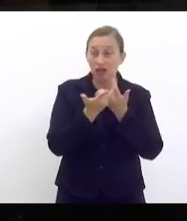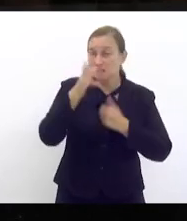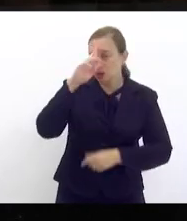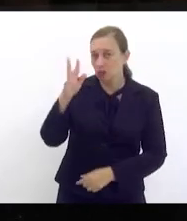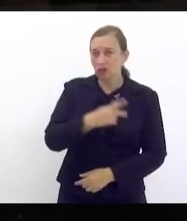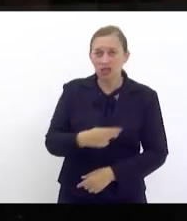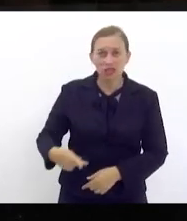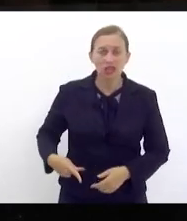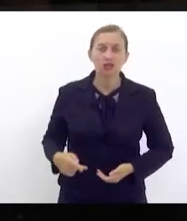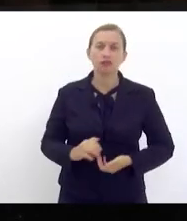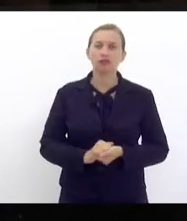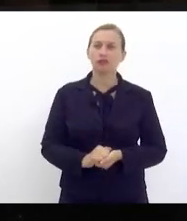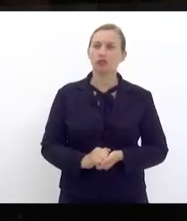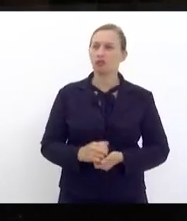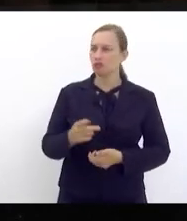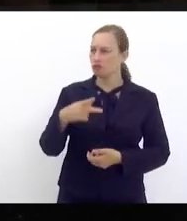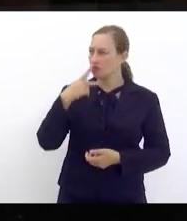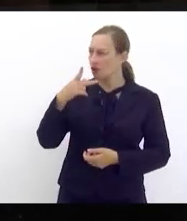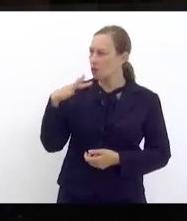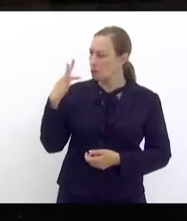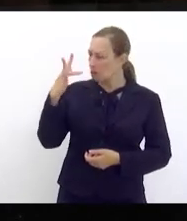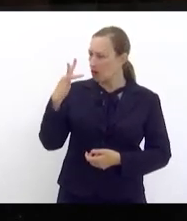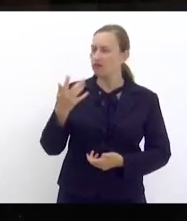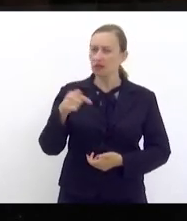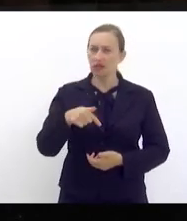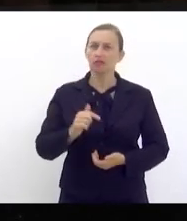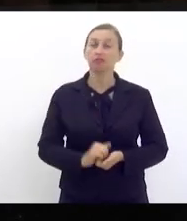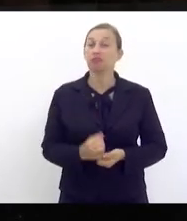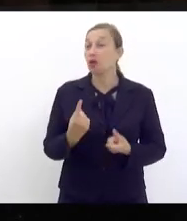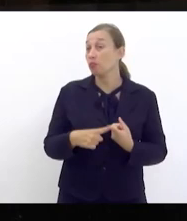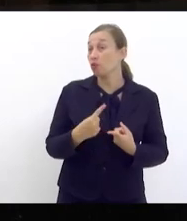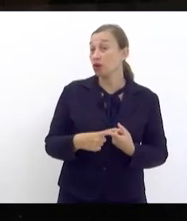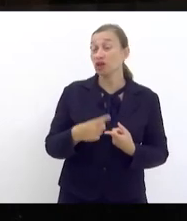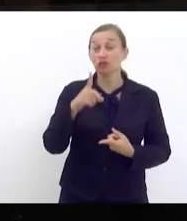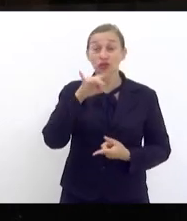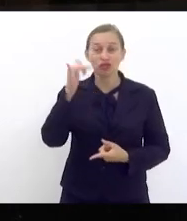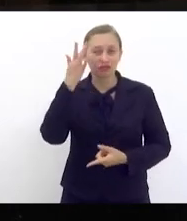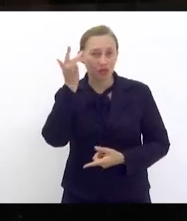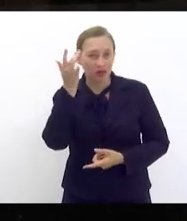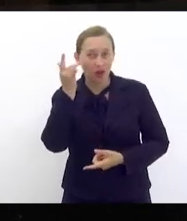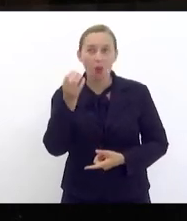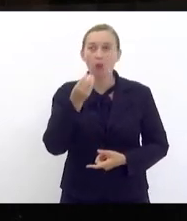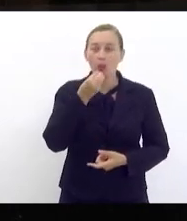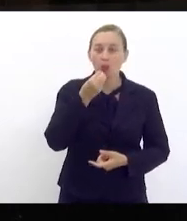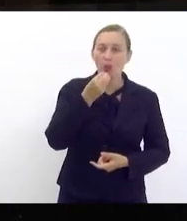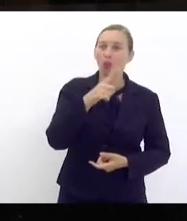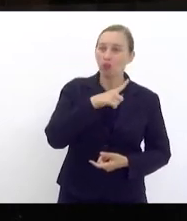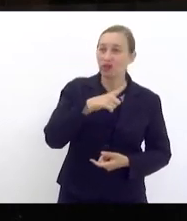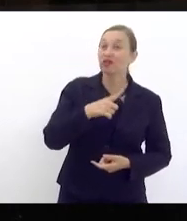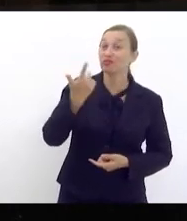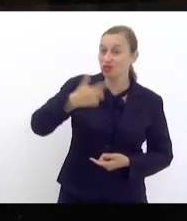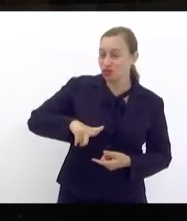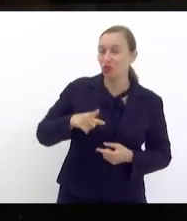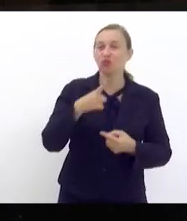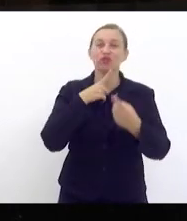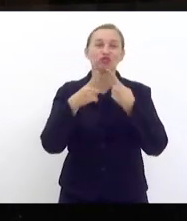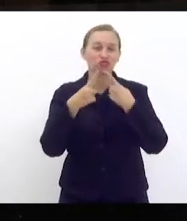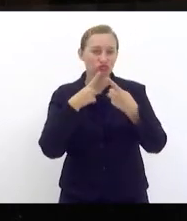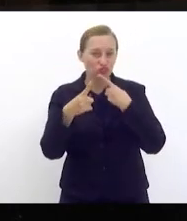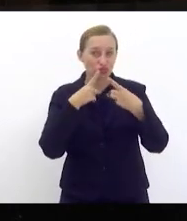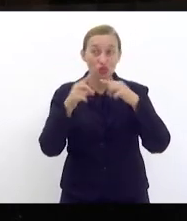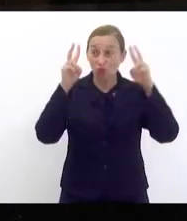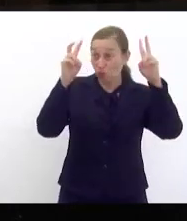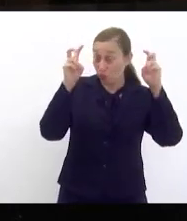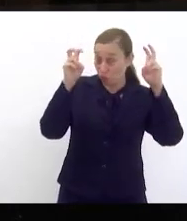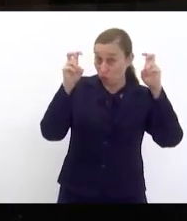vou fazer um pronunciamento bem breve, até porque na data de amanhã teremos oportunidade novamente rediscutir a